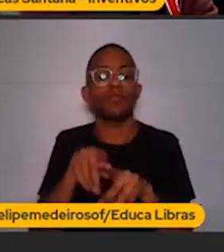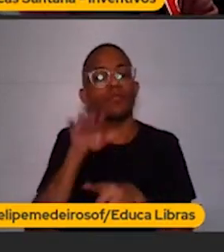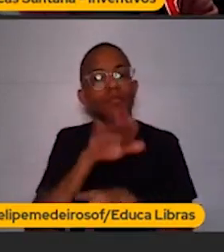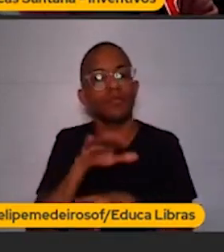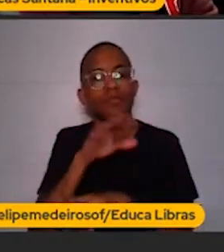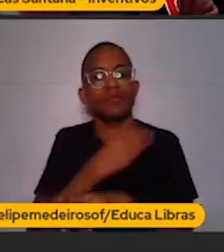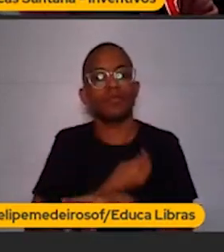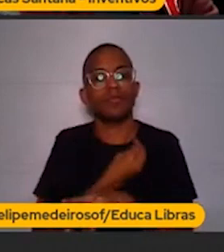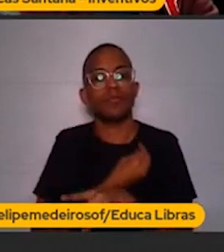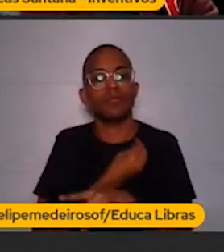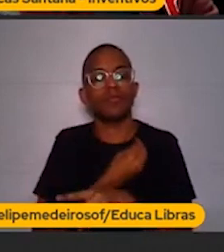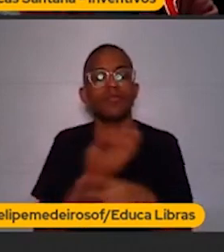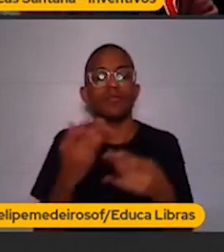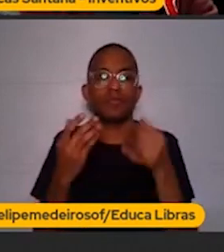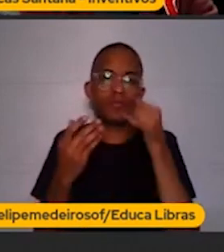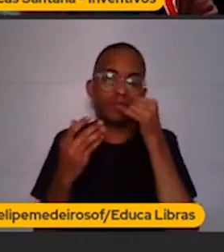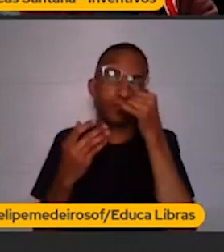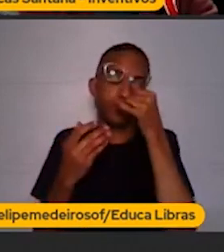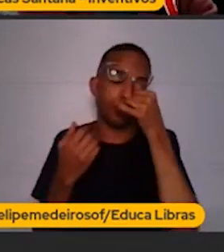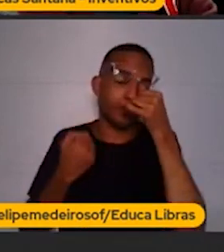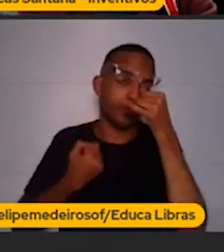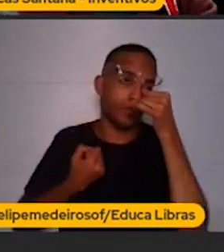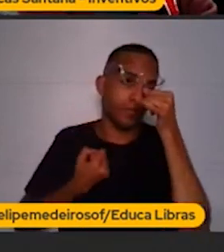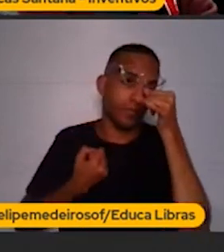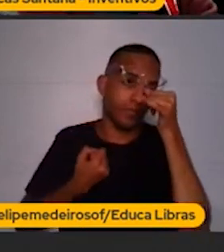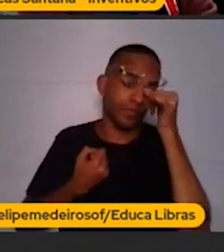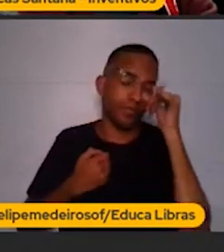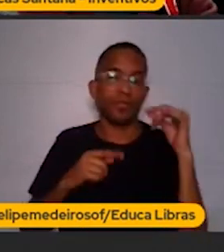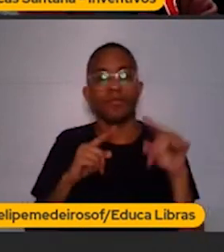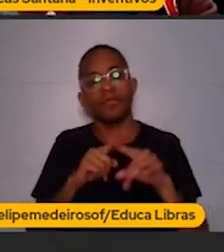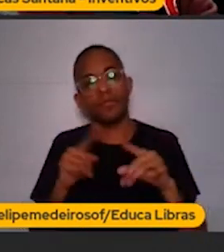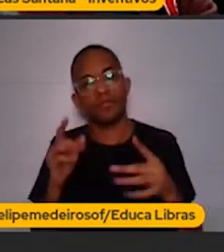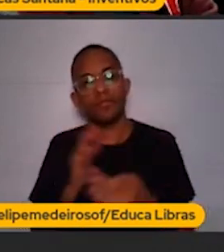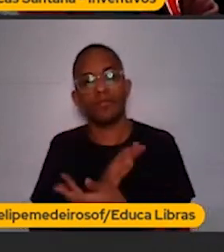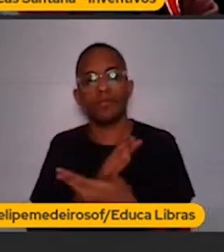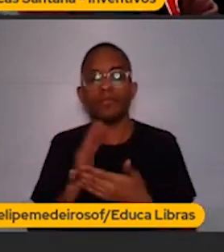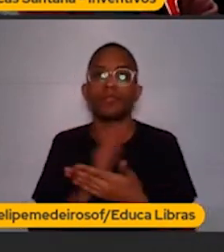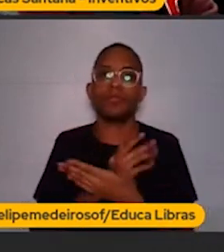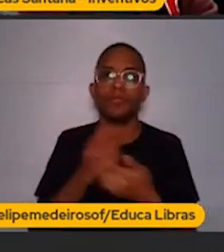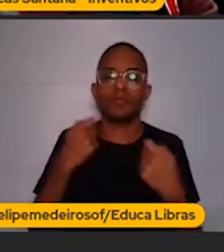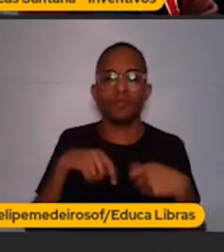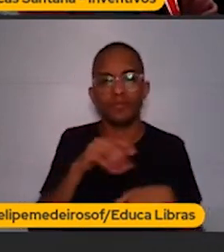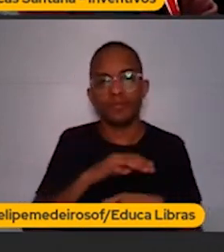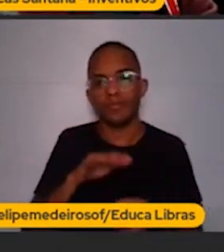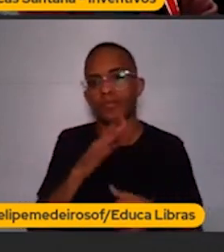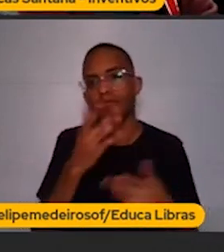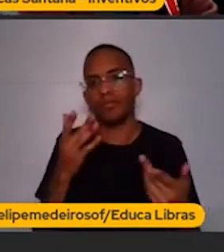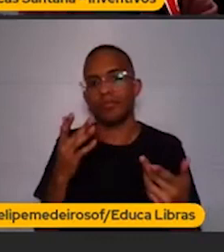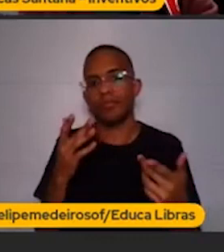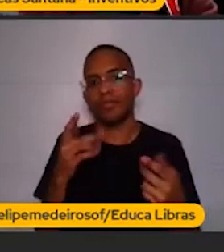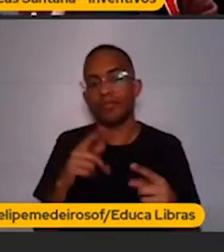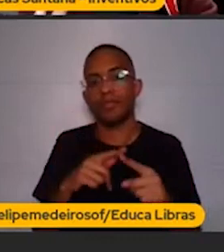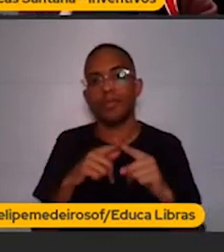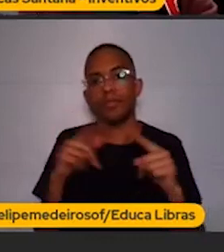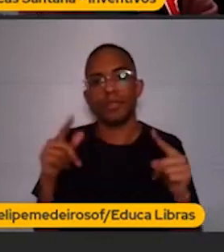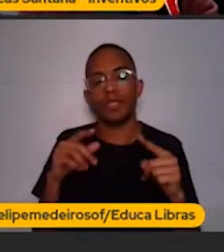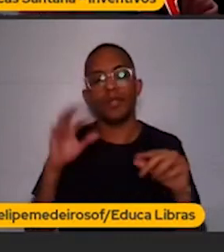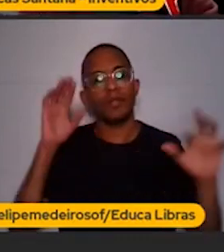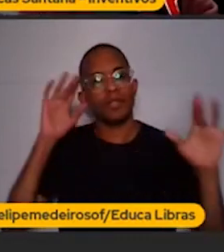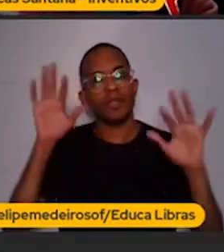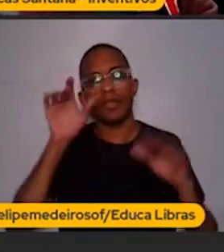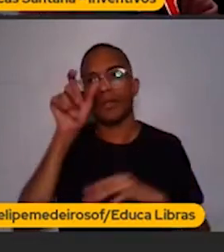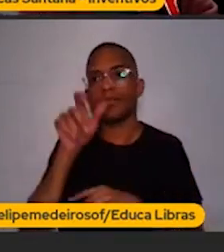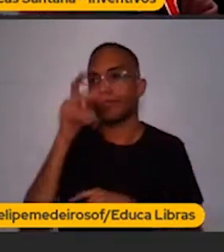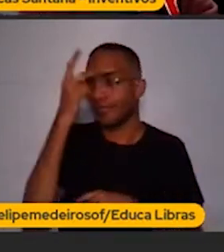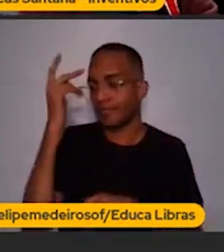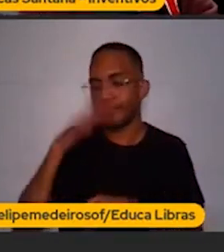o cenário geral, os números e tudo mais. Mas às vezes, principalmente quando a gente está nessa venda um para um, faz mais sentido a gente pensar naquela pessoa única